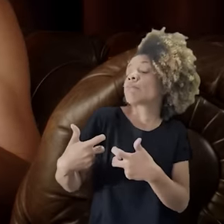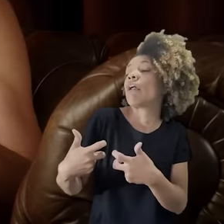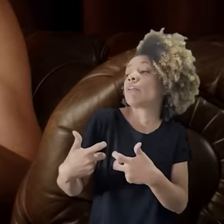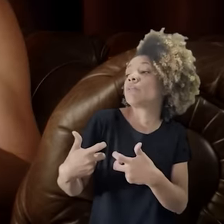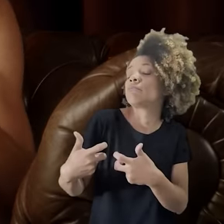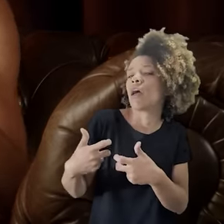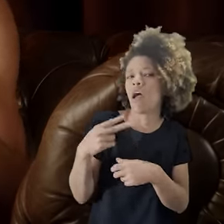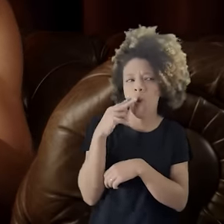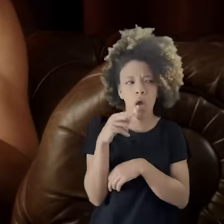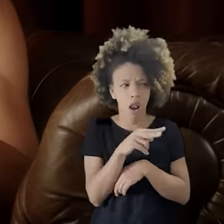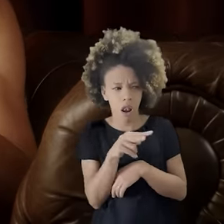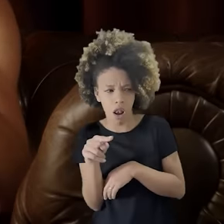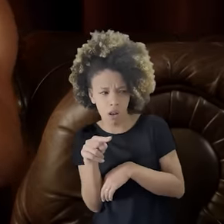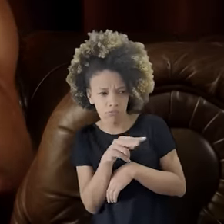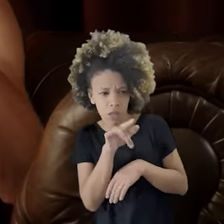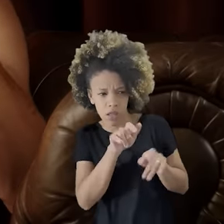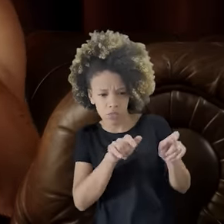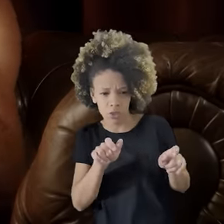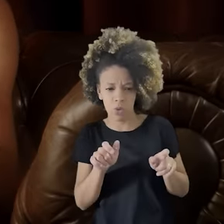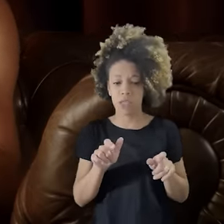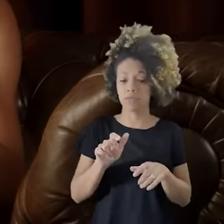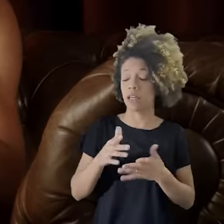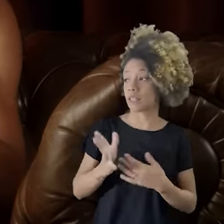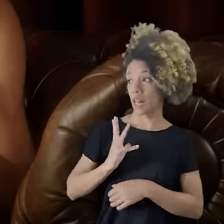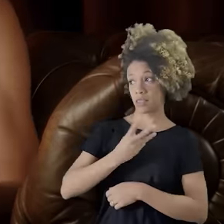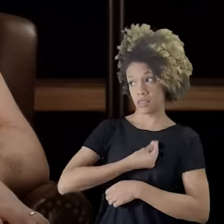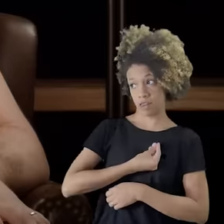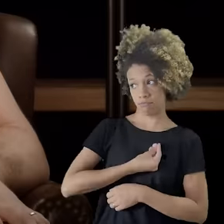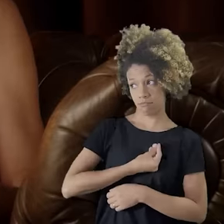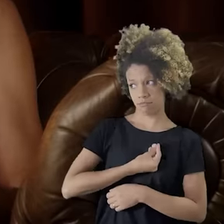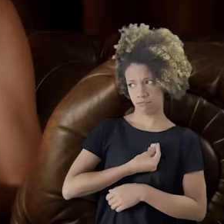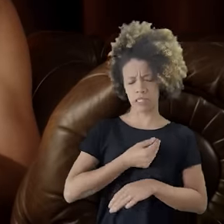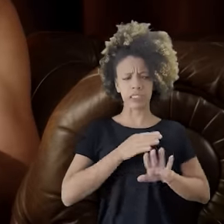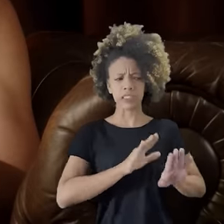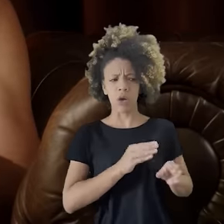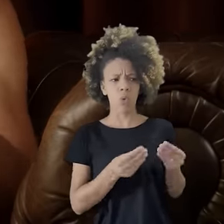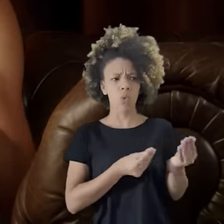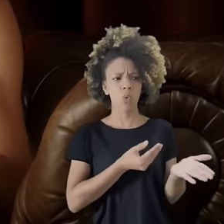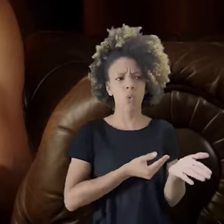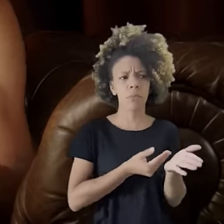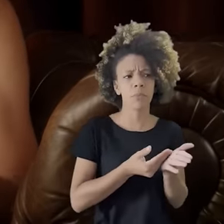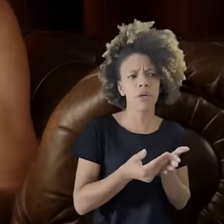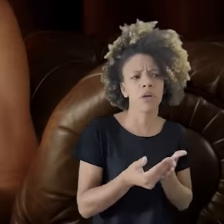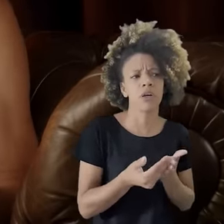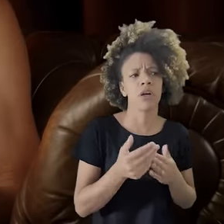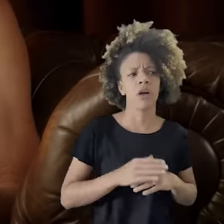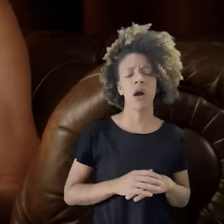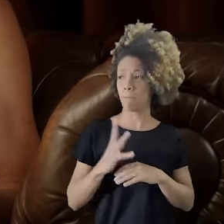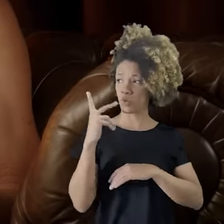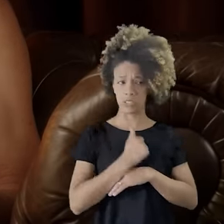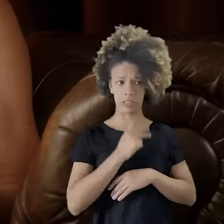era olhar na rua as pessoas que eram travestis então como eu achava a travesti bonita